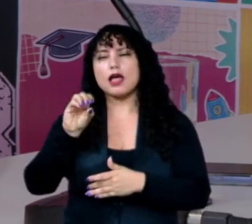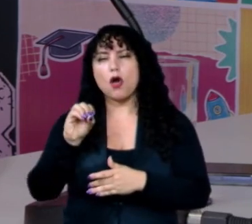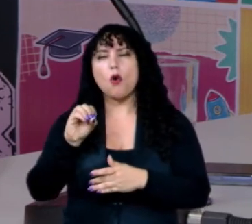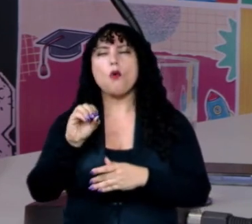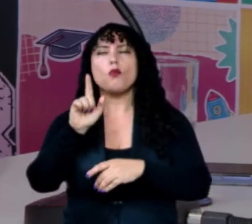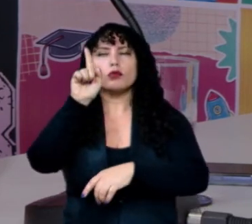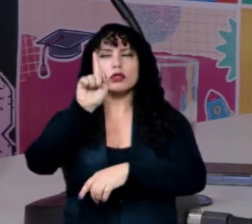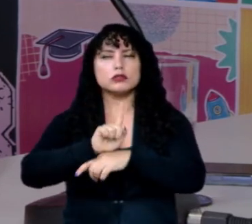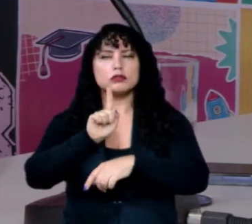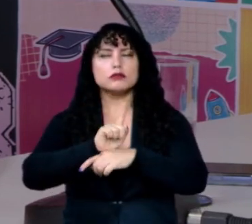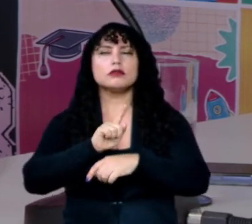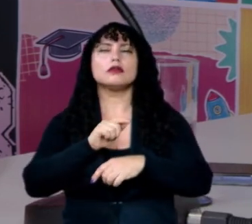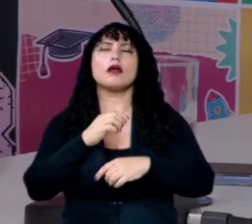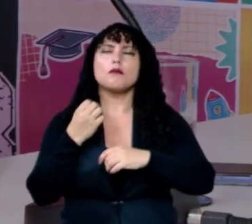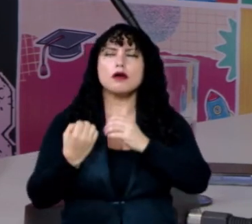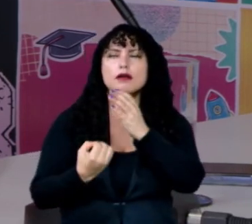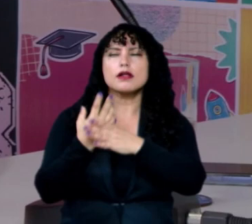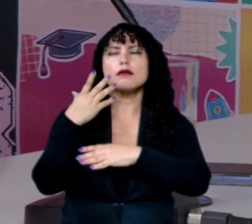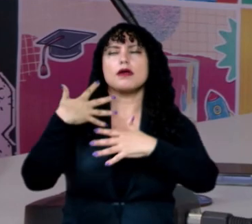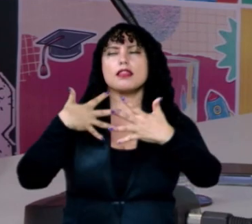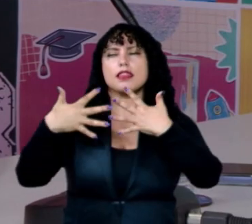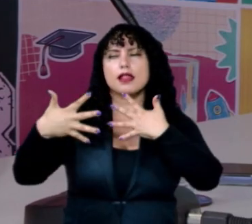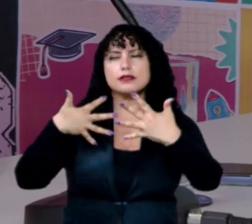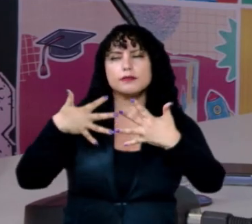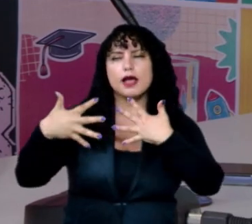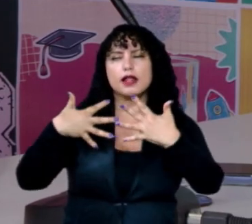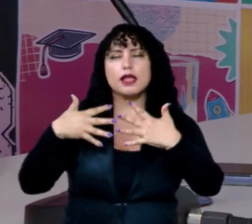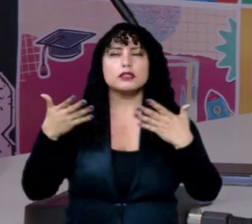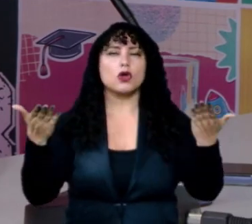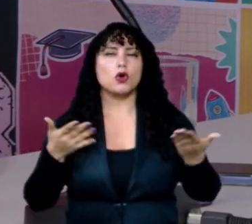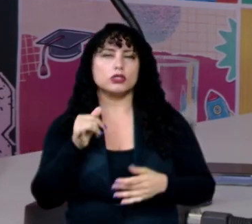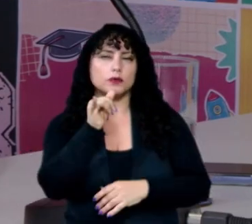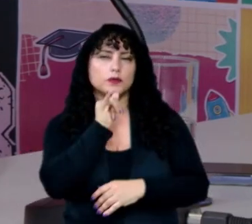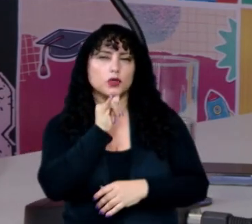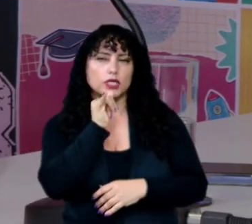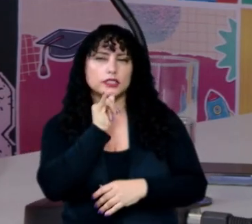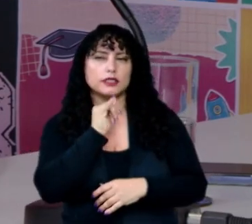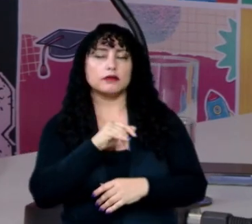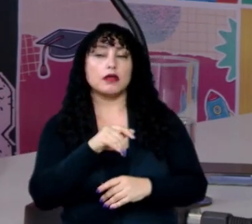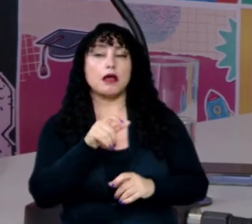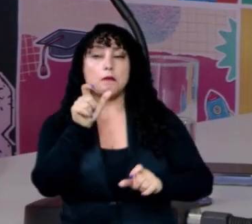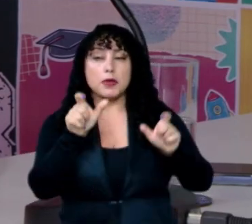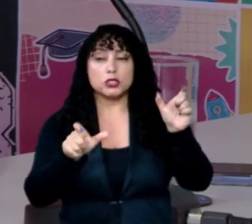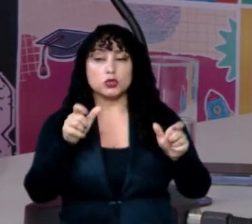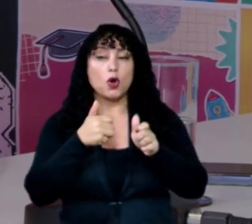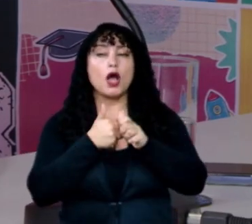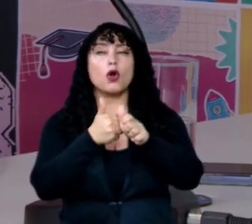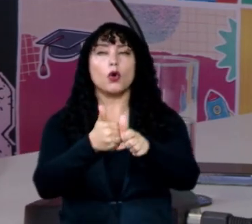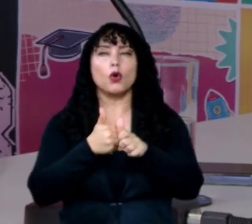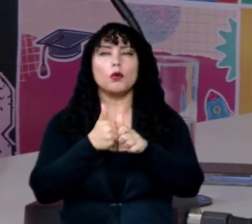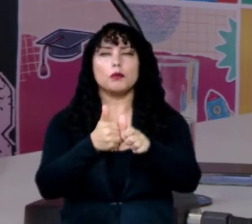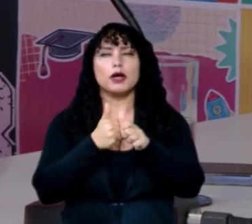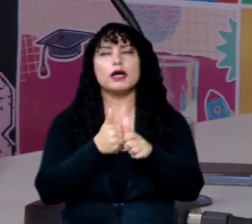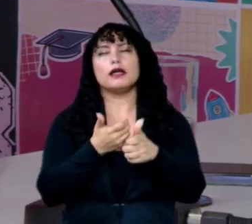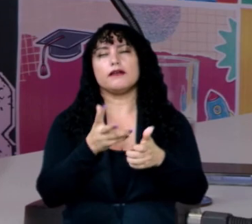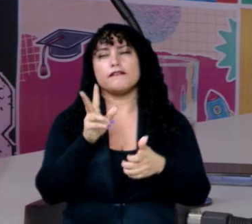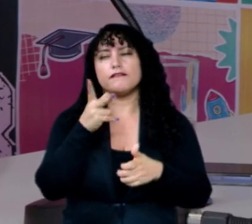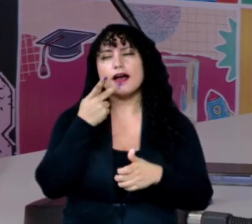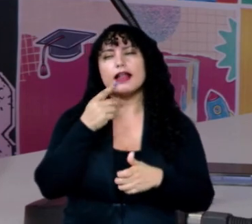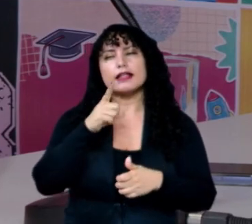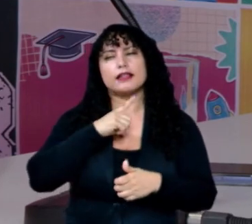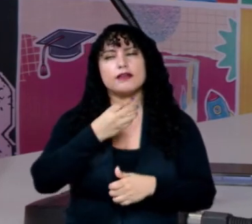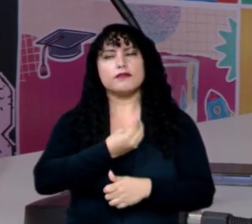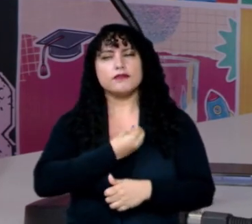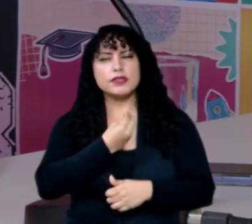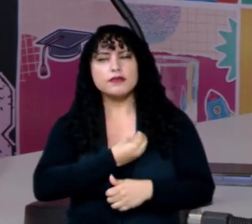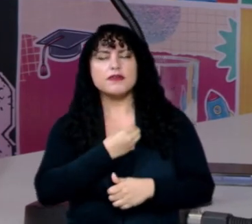que se houvesse a transparência disso. Então, hoje, por exemplo, o cidadão acompanha, se a pessoa fala que esteve num lugar,